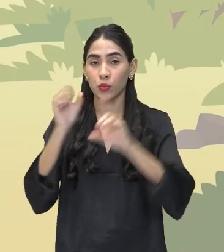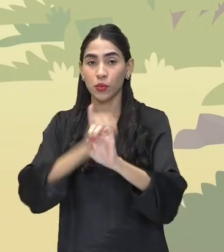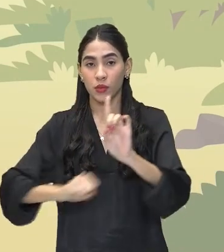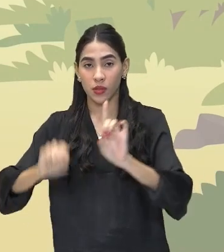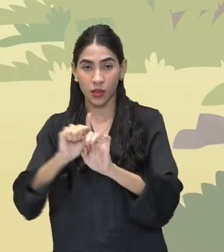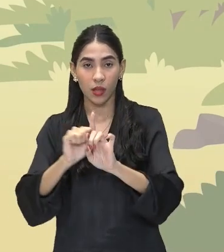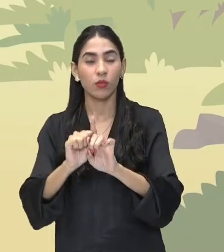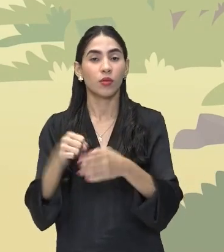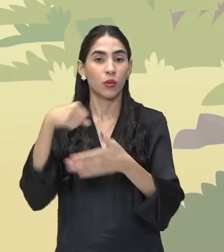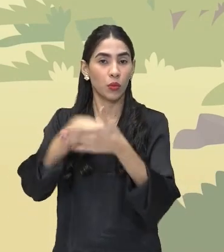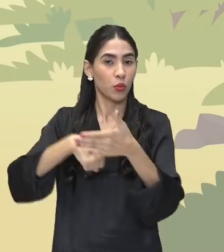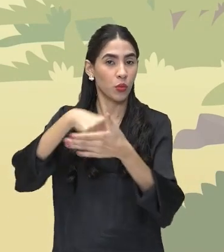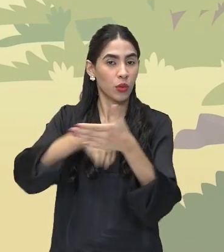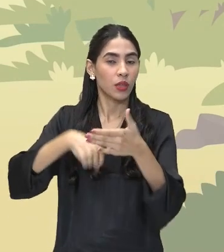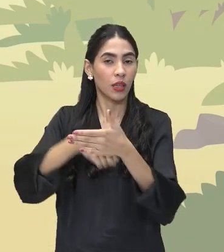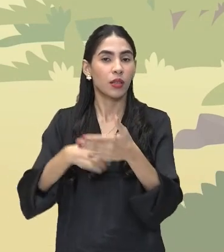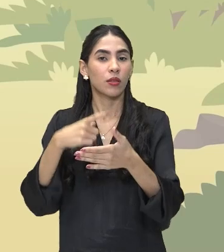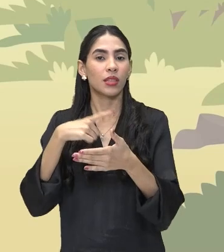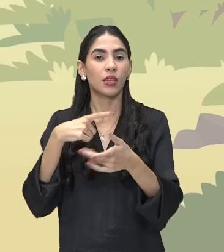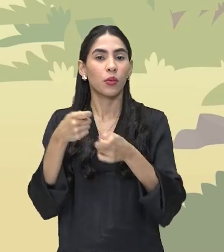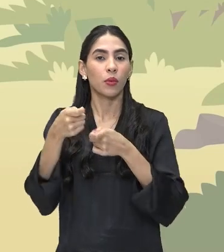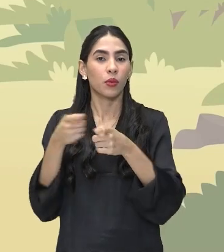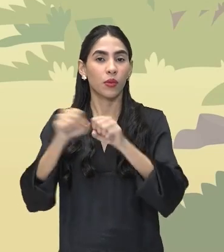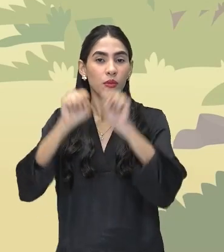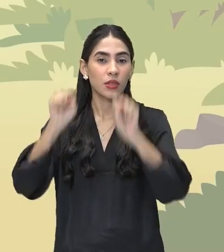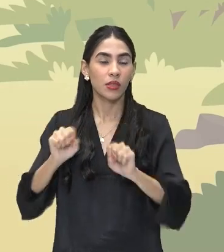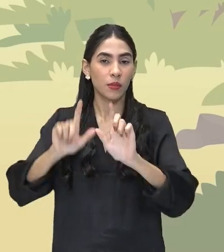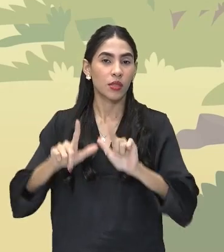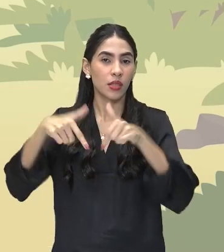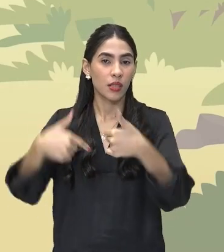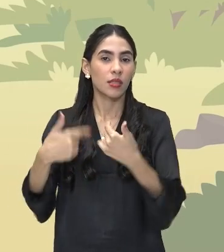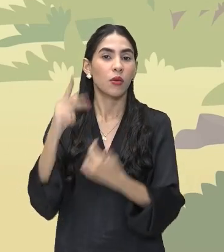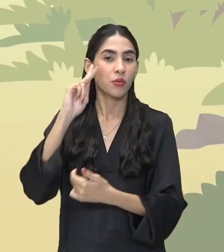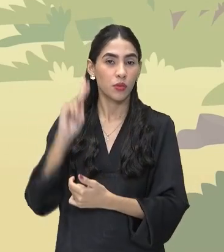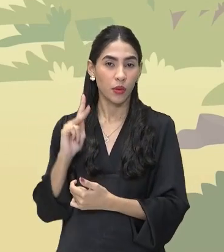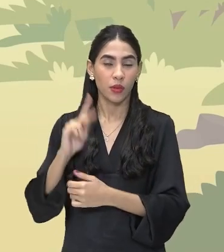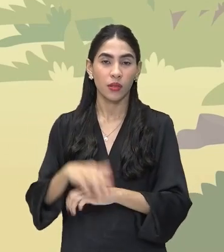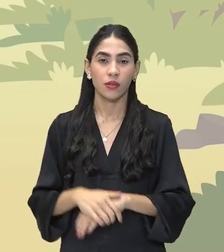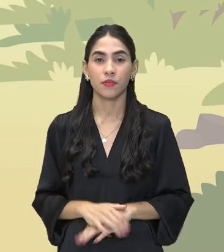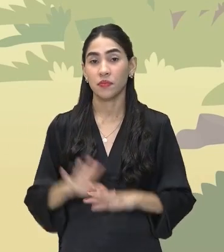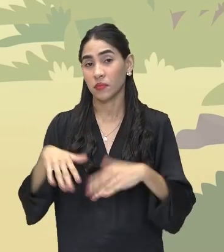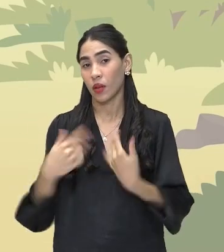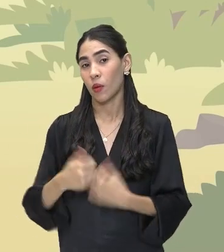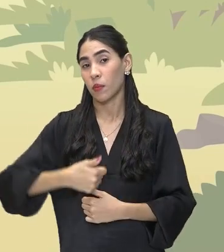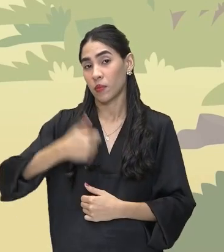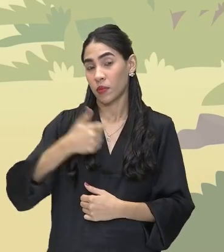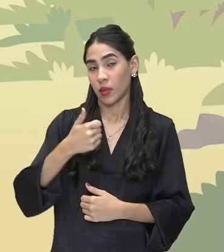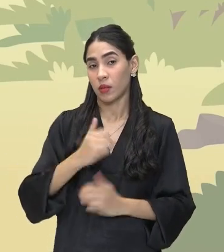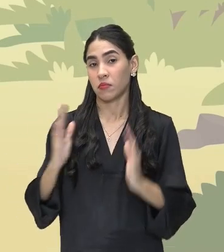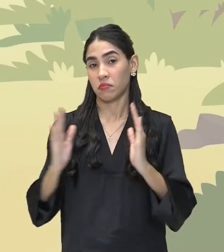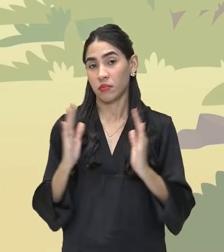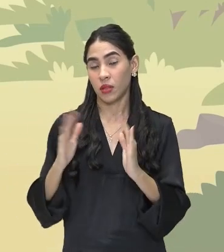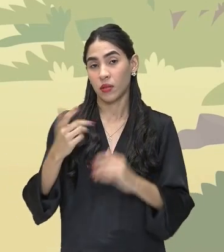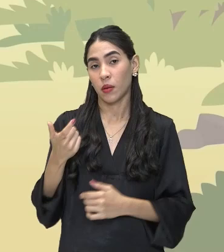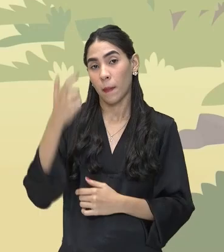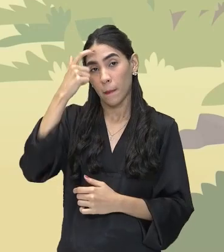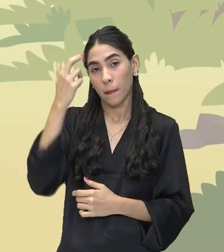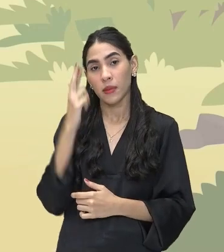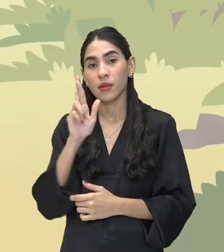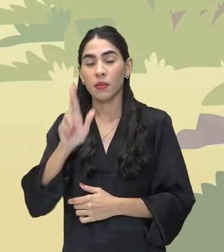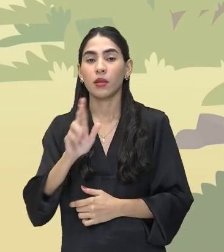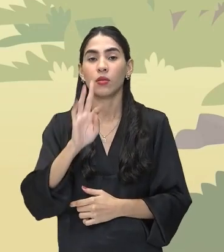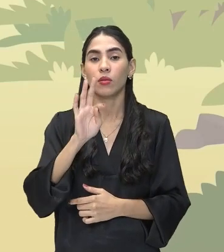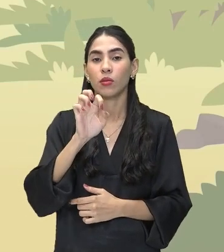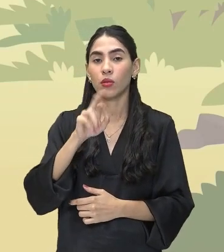sociais lutando pelo controle do sistema de ação histórica. Então, isso é um primeiro momento do pensamento de Touraine,